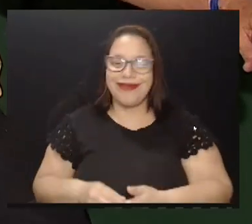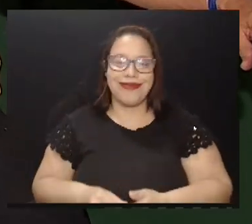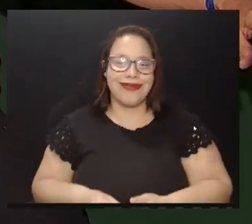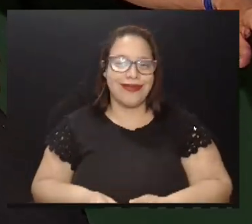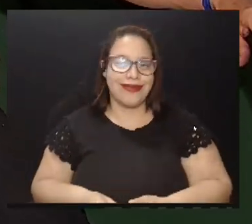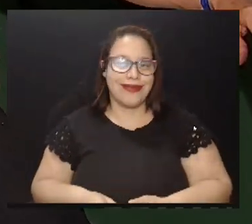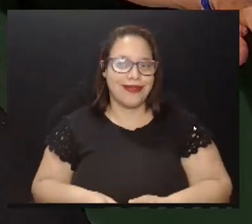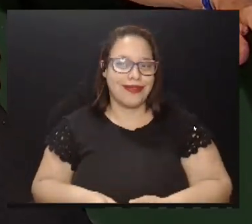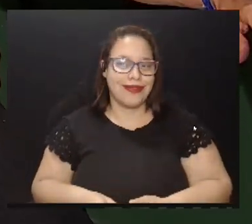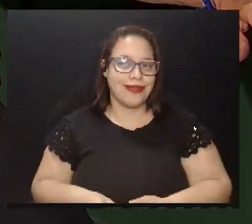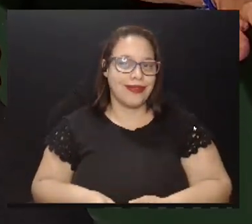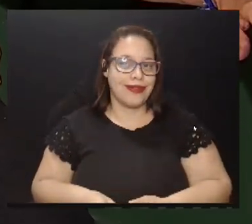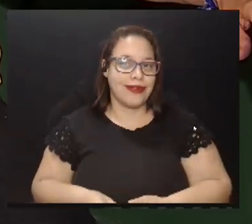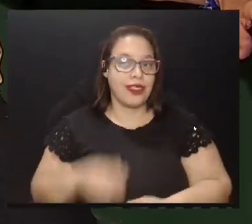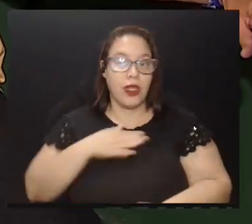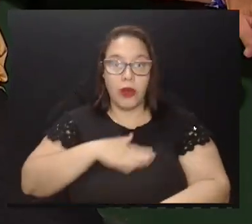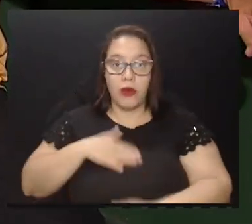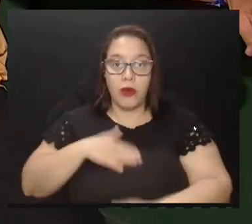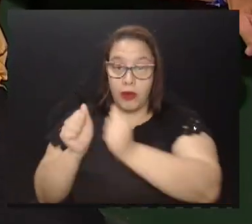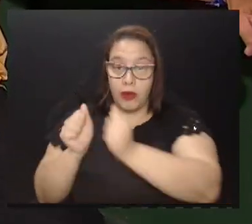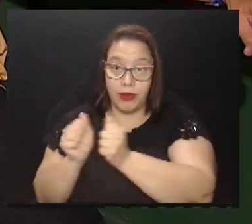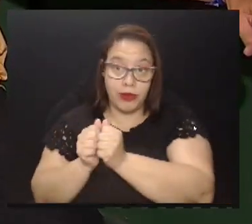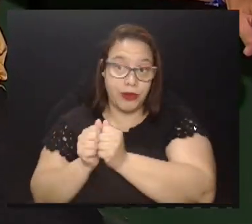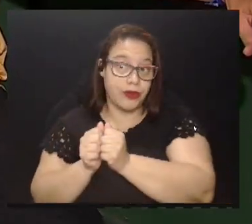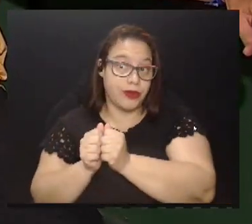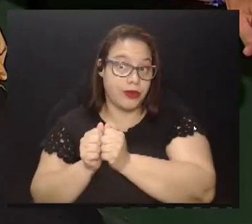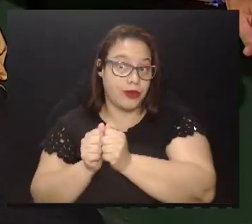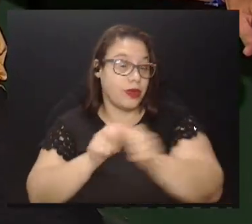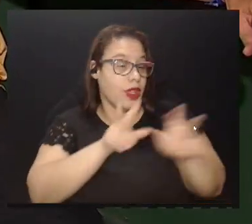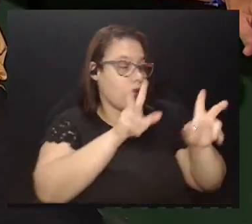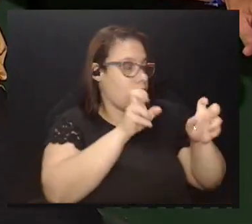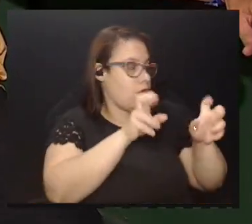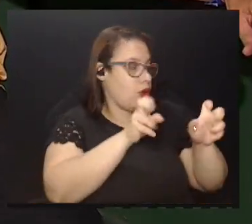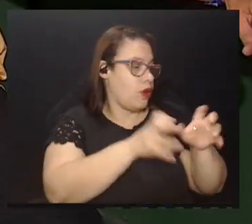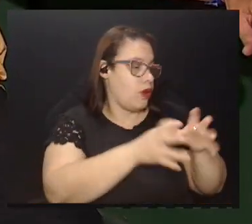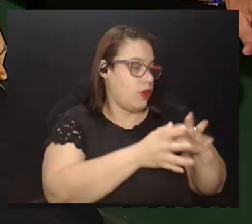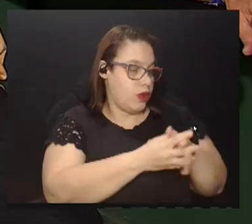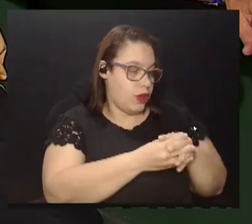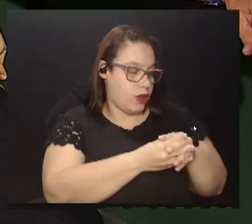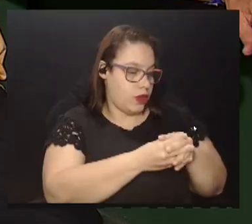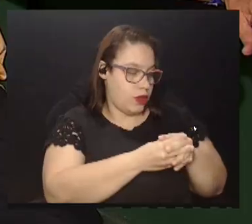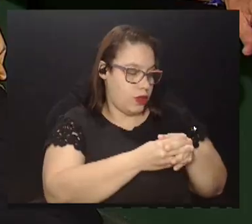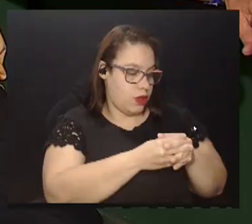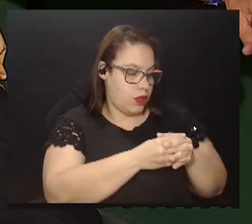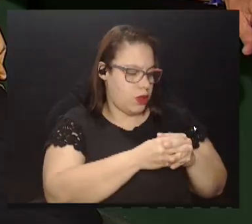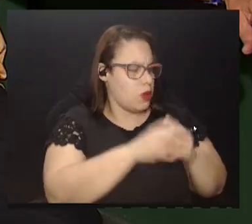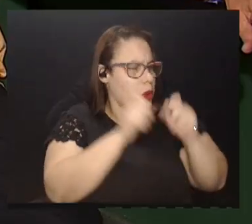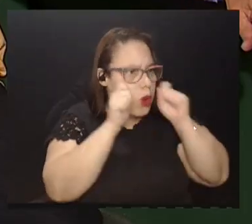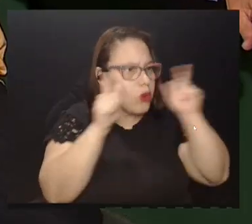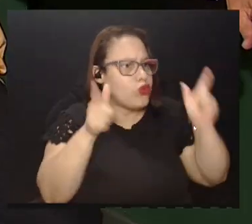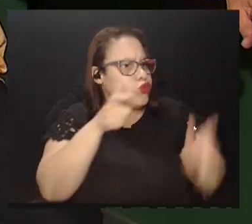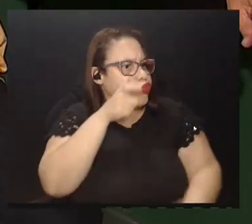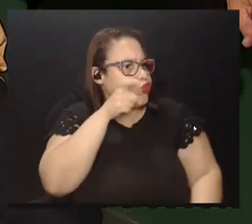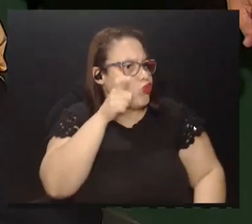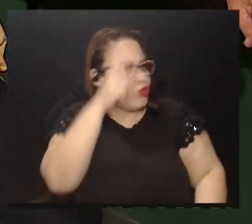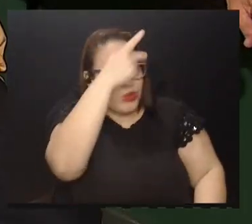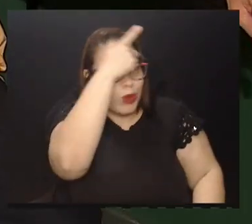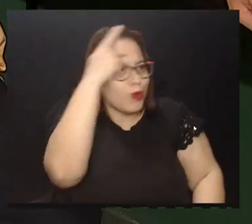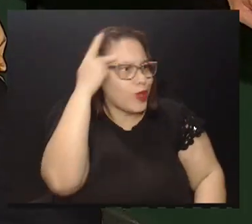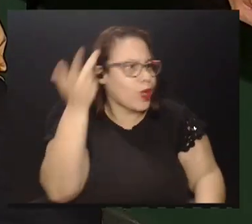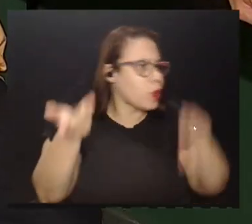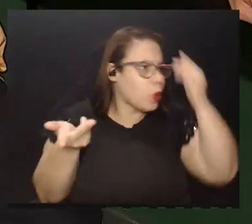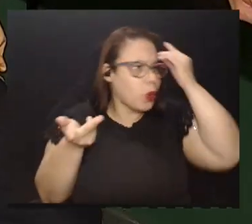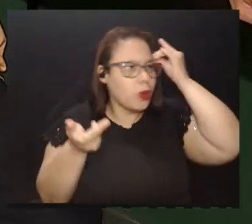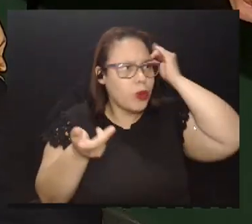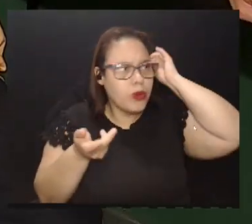prazer participar. Bom, esse é um tema, certamente, que desperta muito interesse das pessoas, né? Como nascem os filmes.